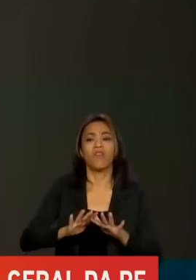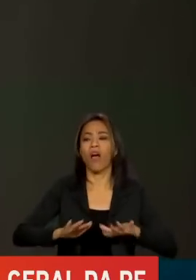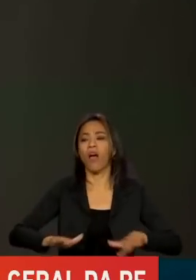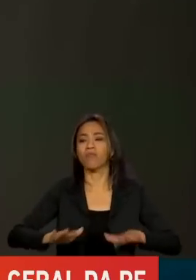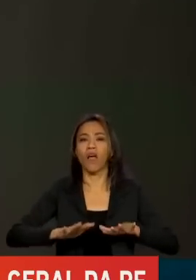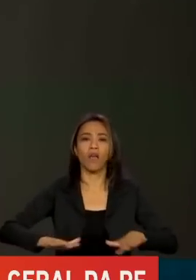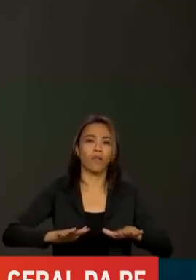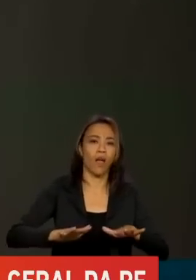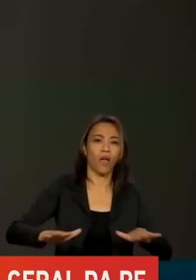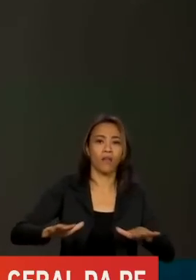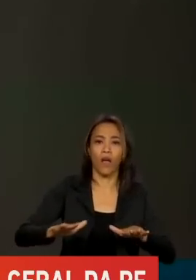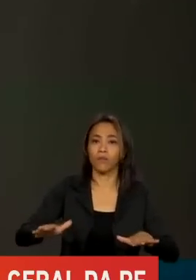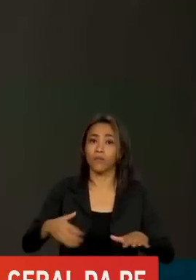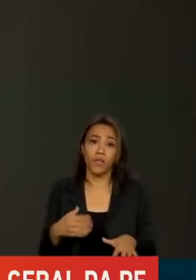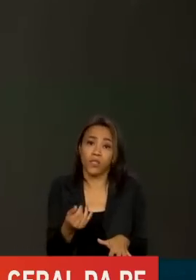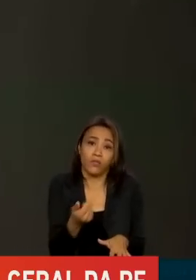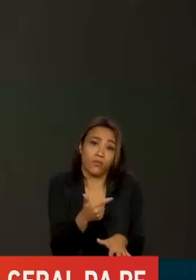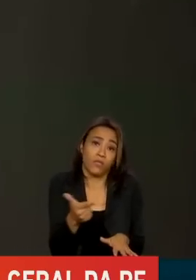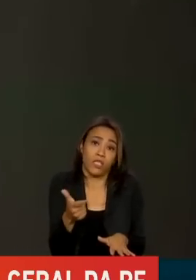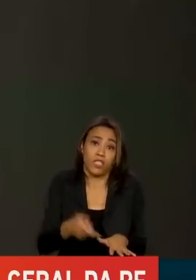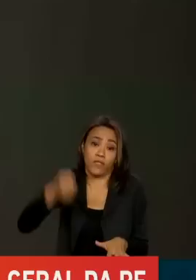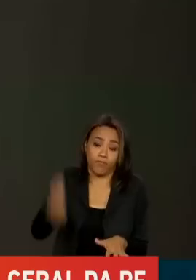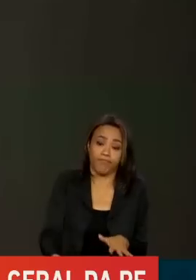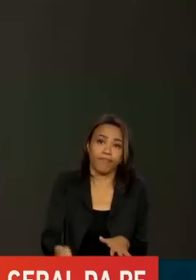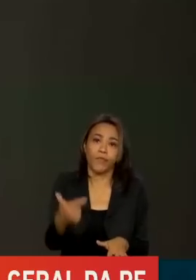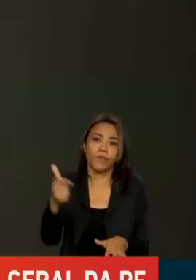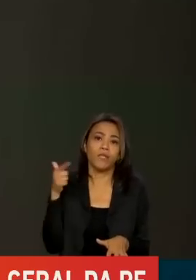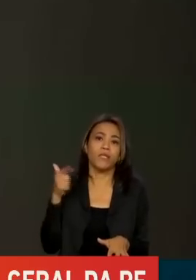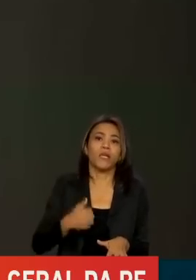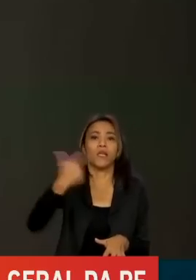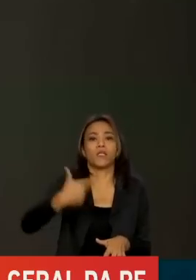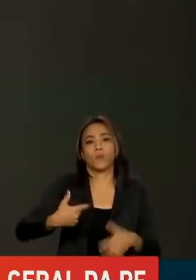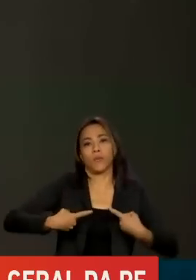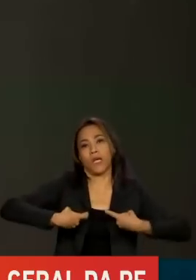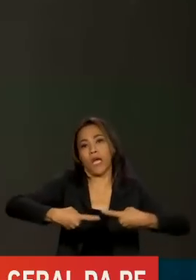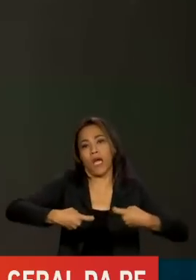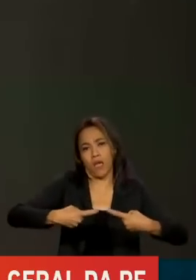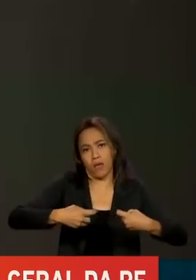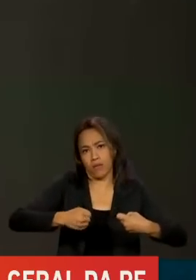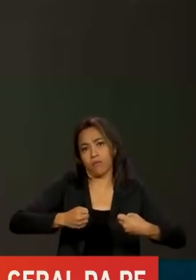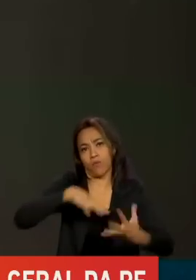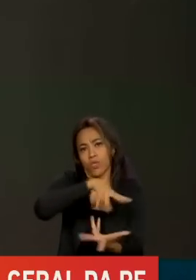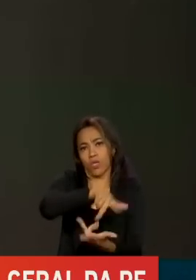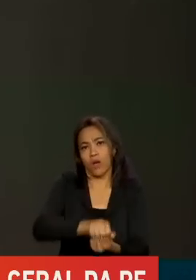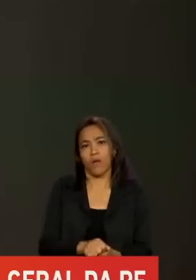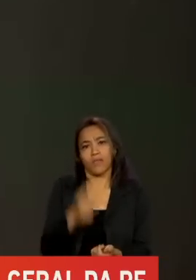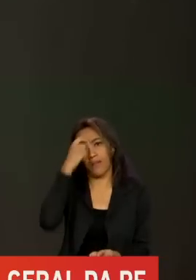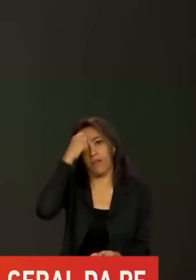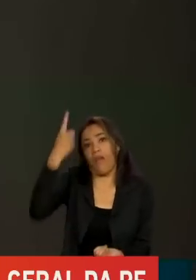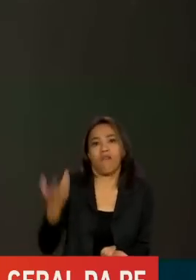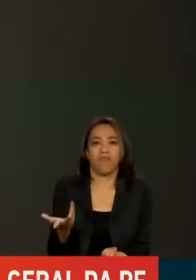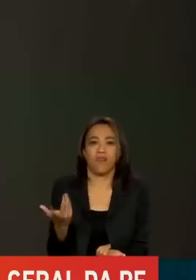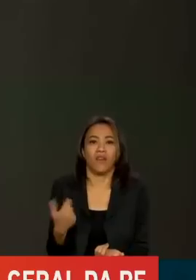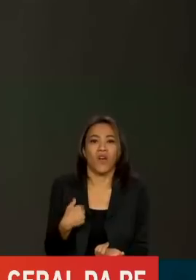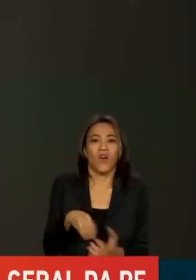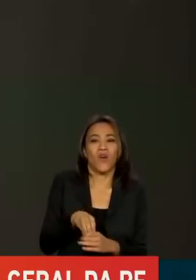nós não teríamos tido a Segunda Guerra Mundial era a teoria ou a ideia de apaziguamento ou é